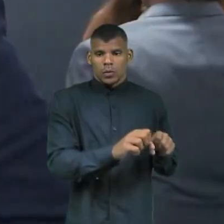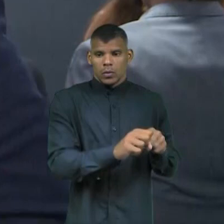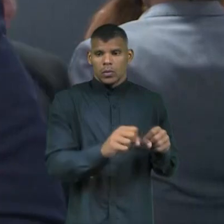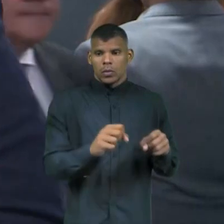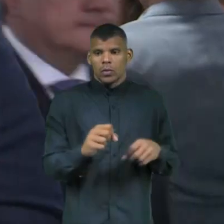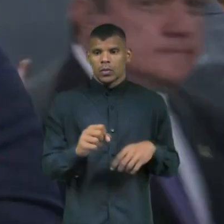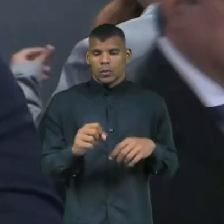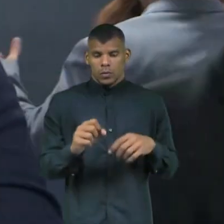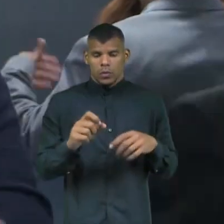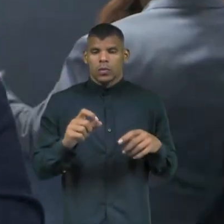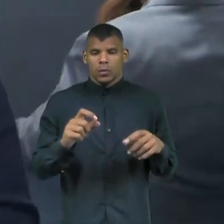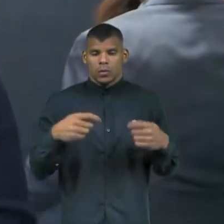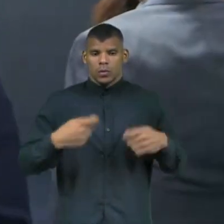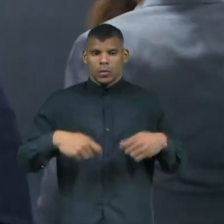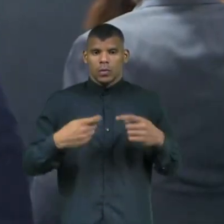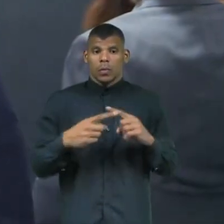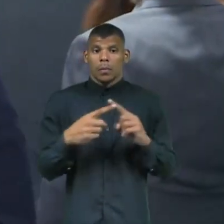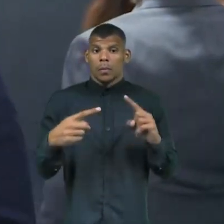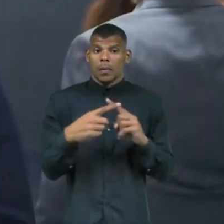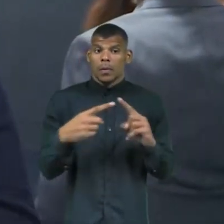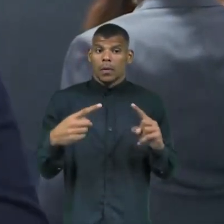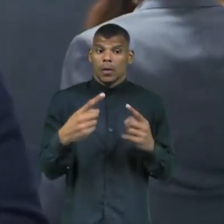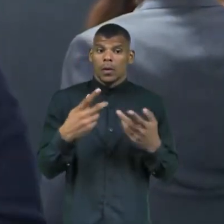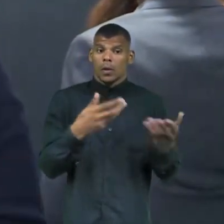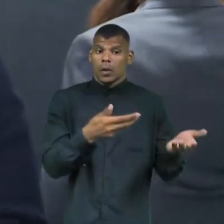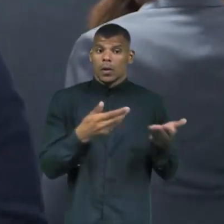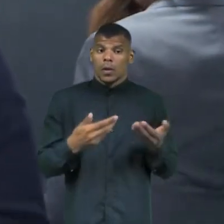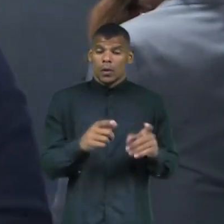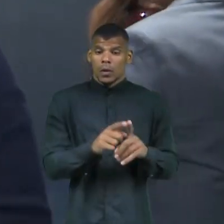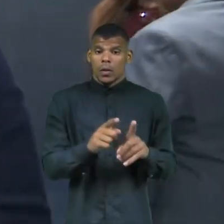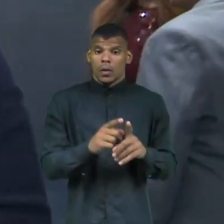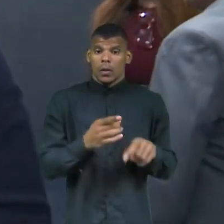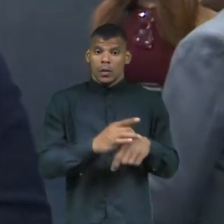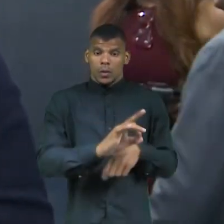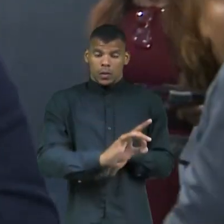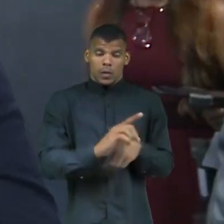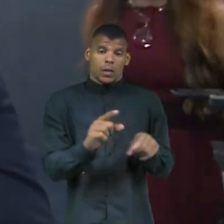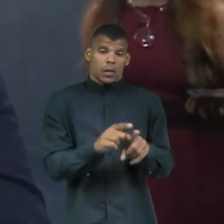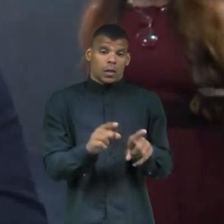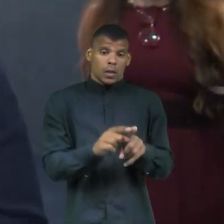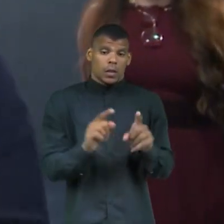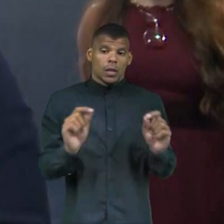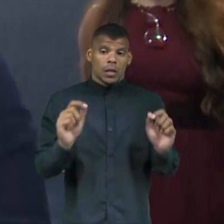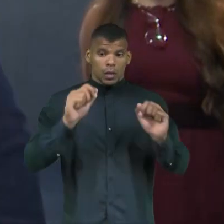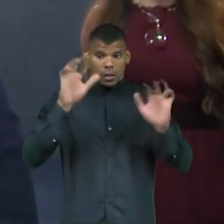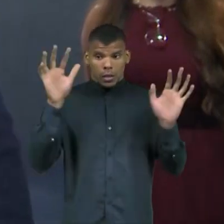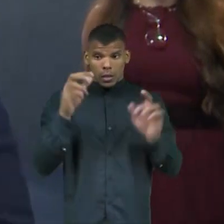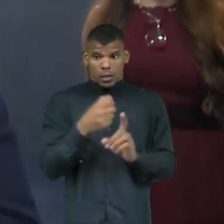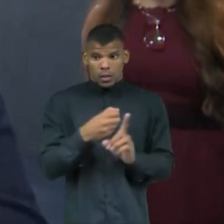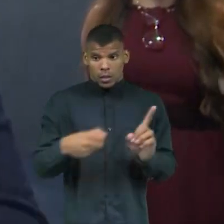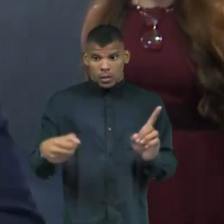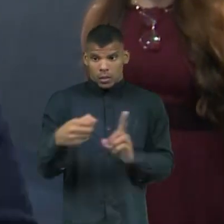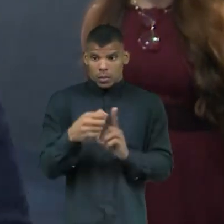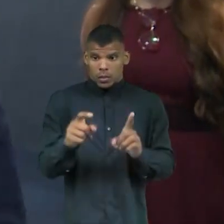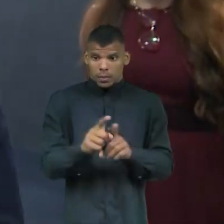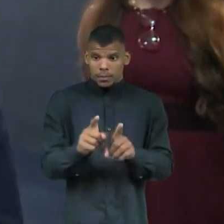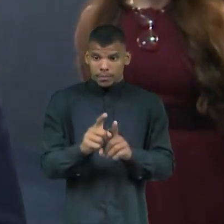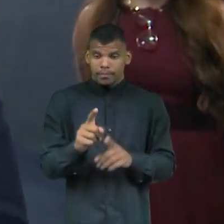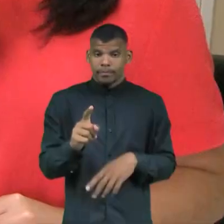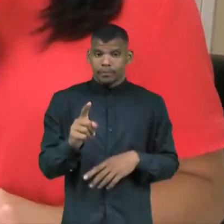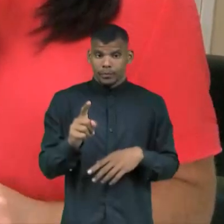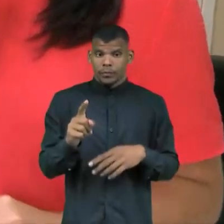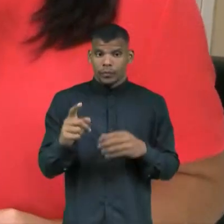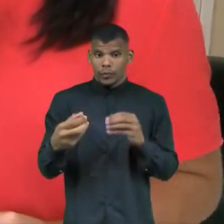necessários, mas também diria que a interlocução é receber sugestões, esclarecer a sociedade, colocar a sociedade mais perto do